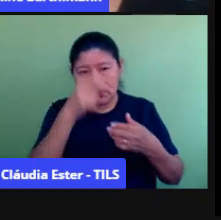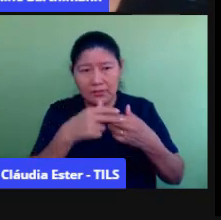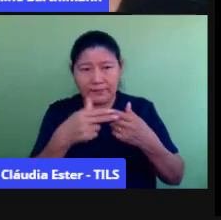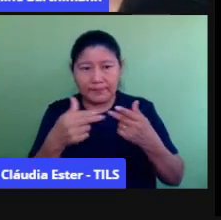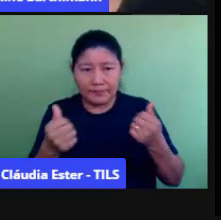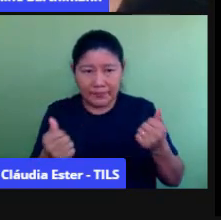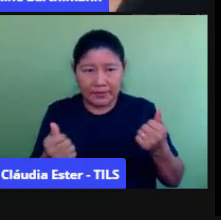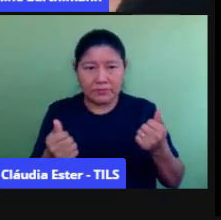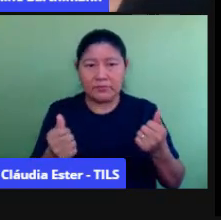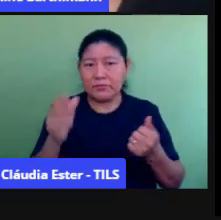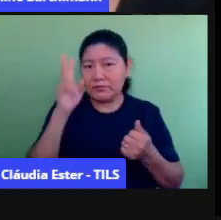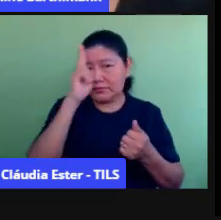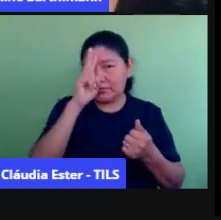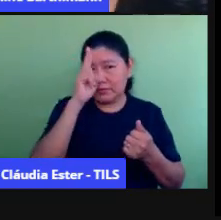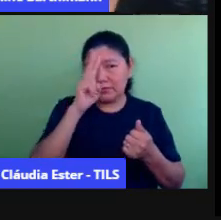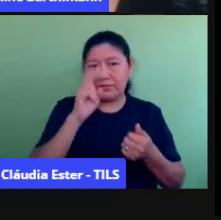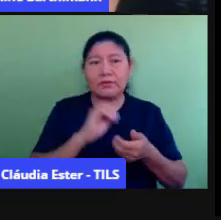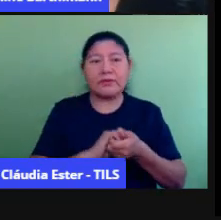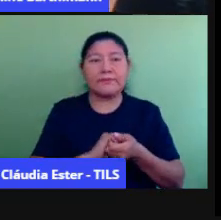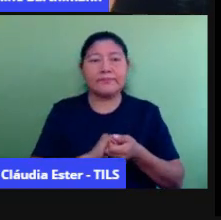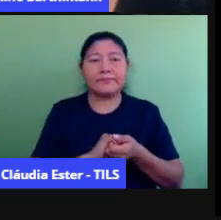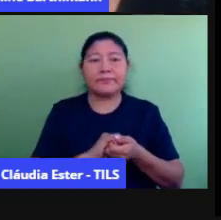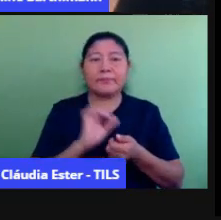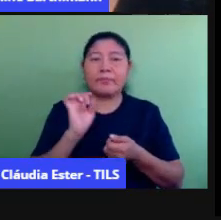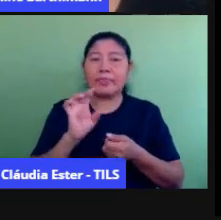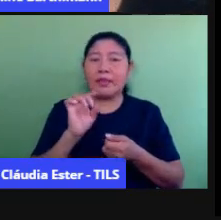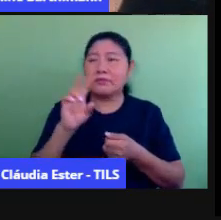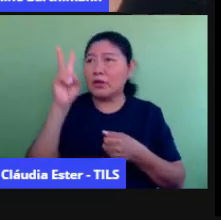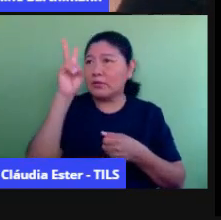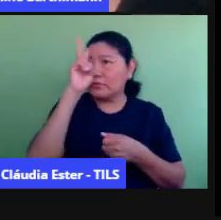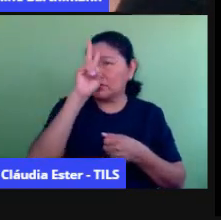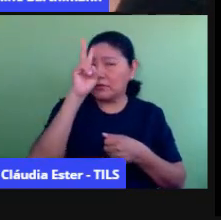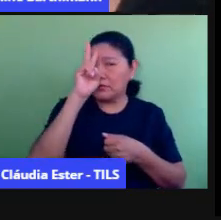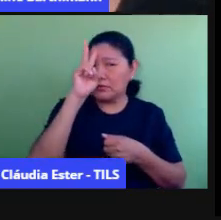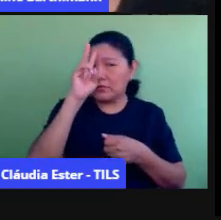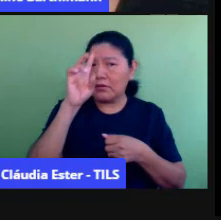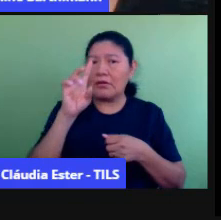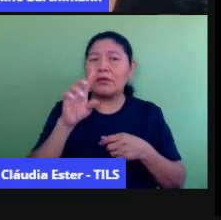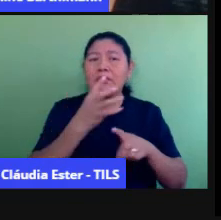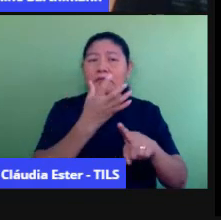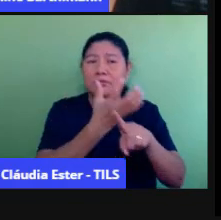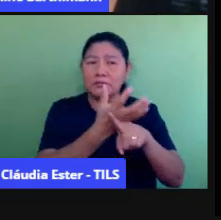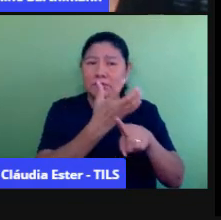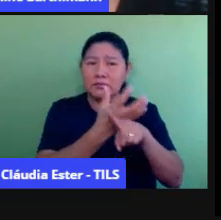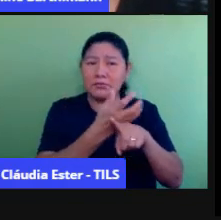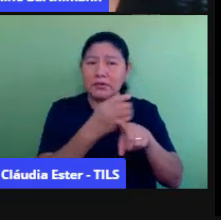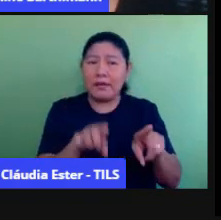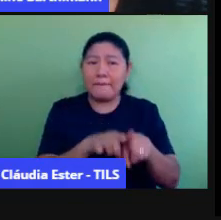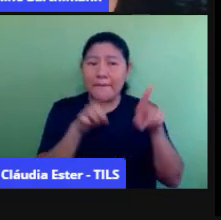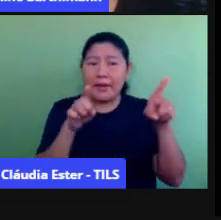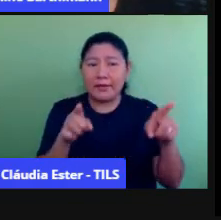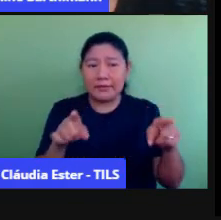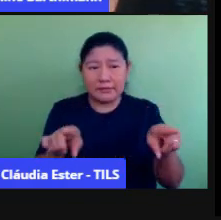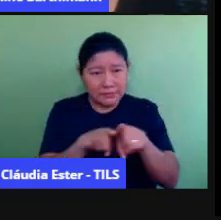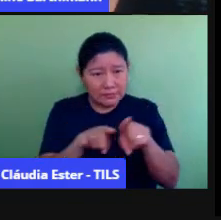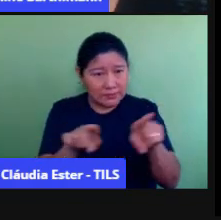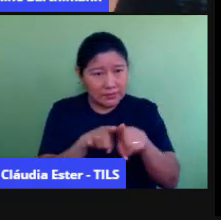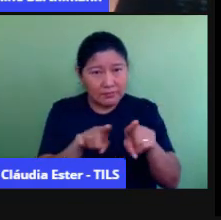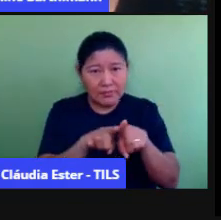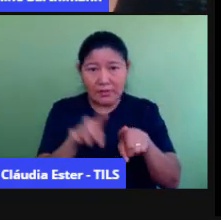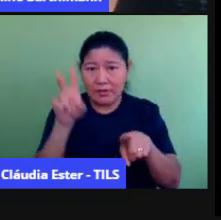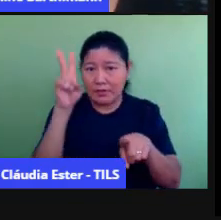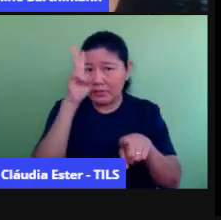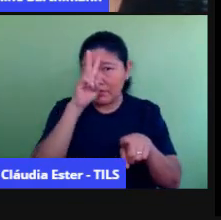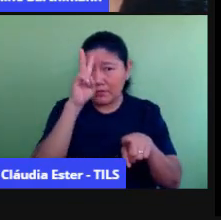entendimento da história. Não só da história como componente curricular, mas da história como uma